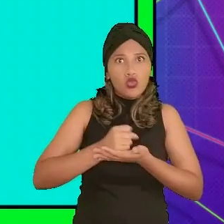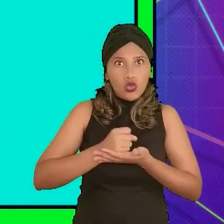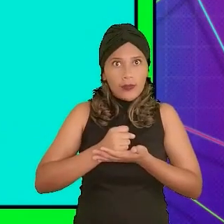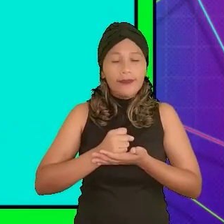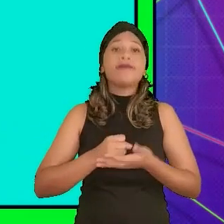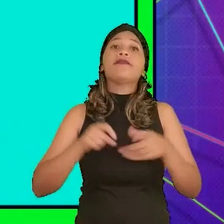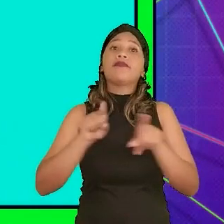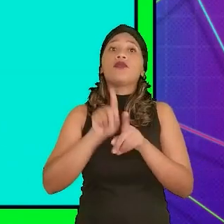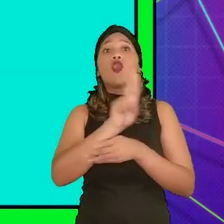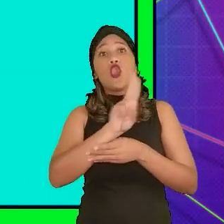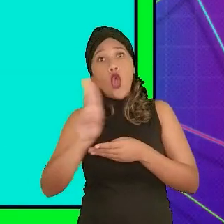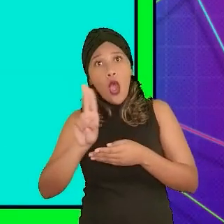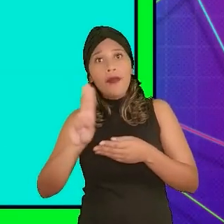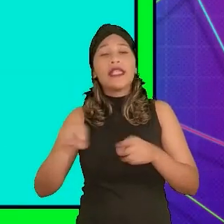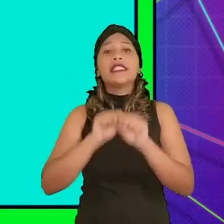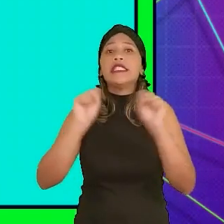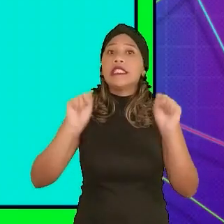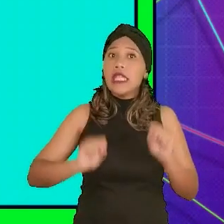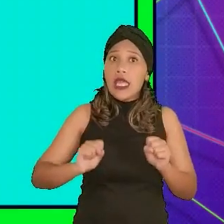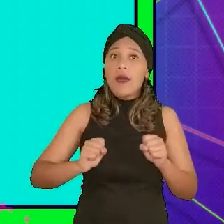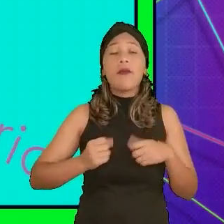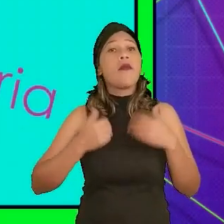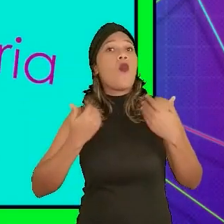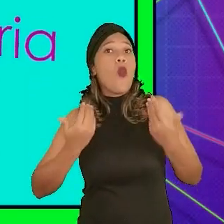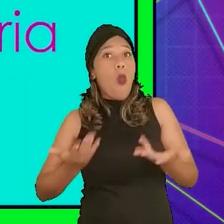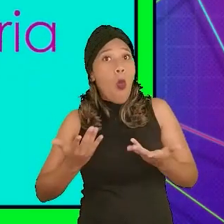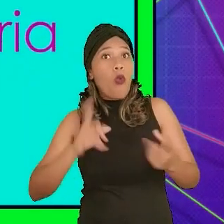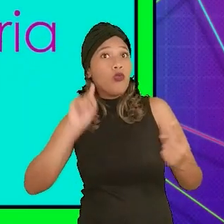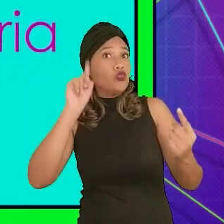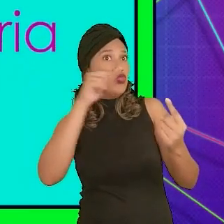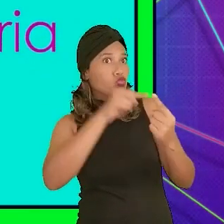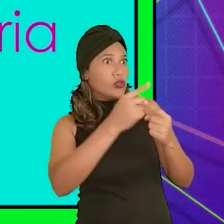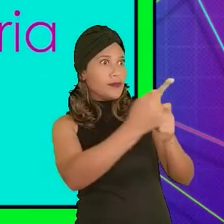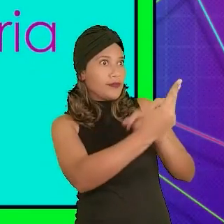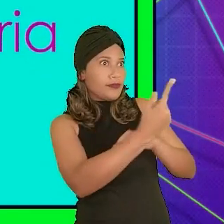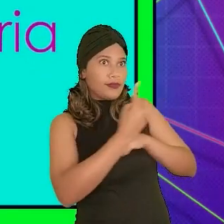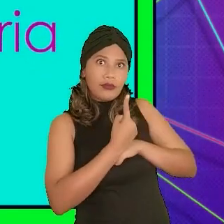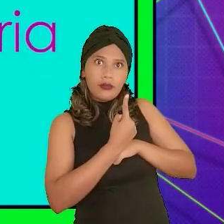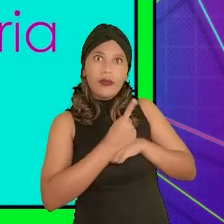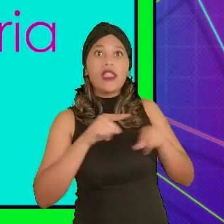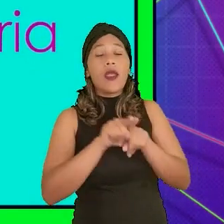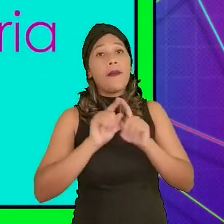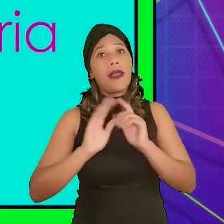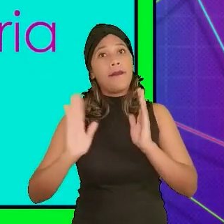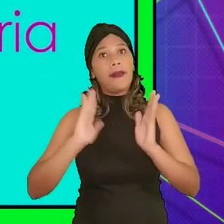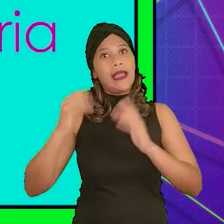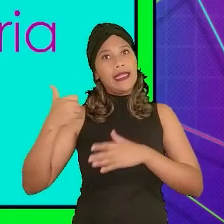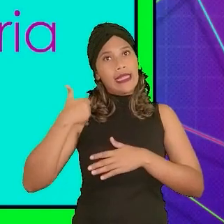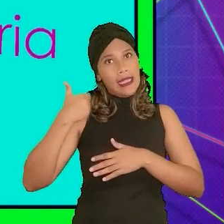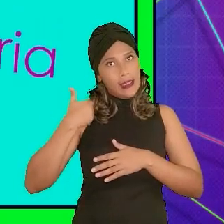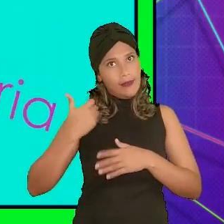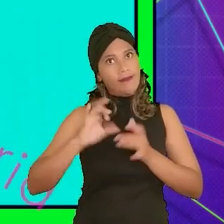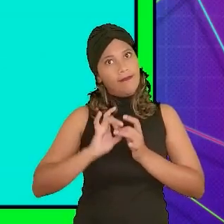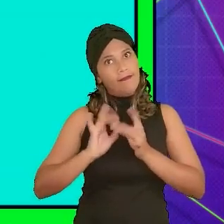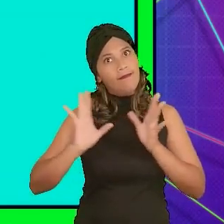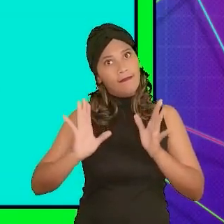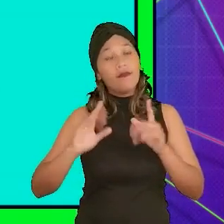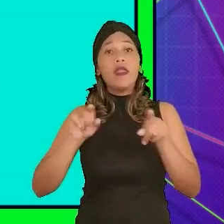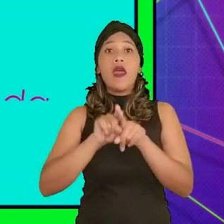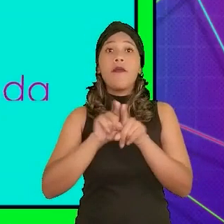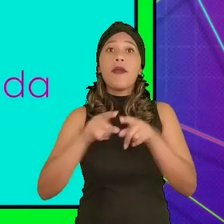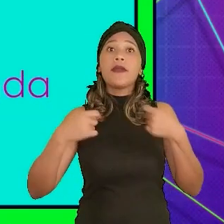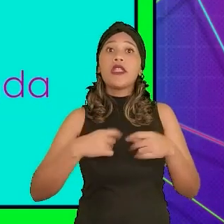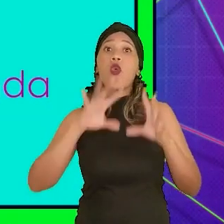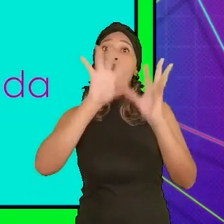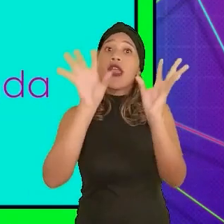logicamente o nome do jogo, para quais sistemas ele será lançado, o público-alvo e a classificação etária indicativa. Além disso,